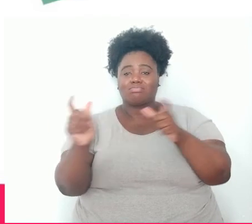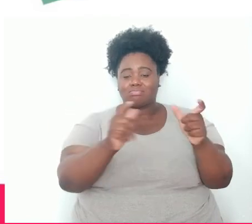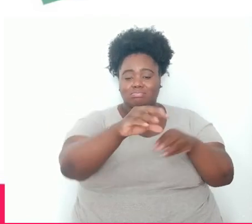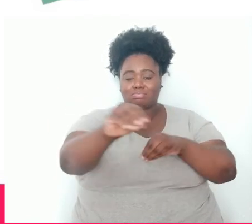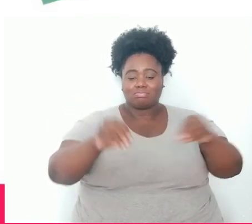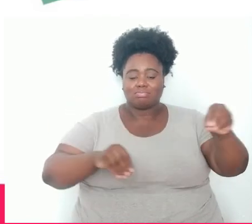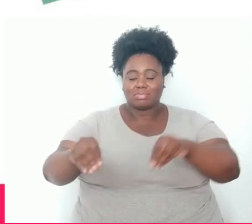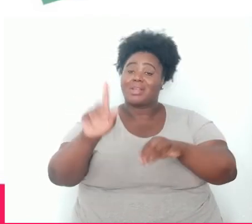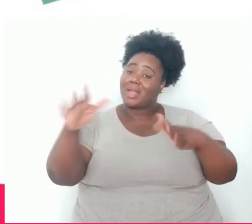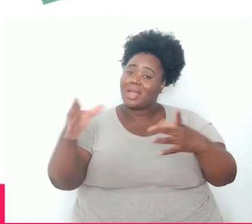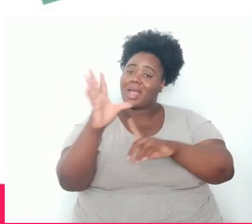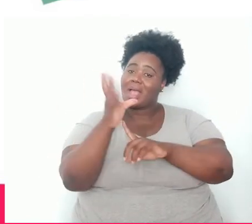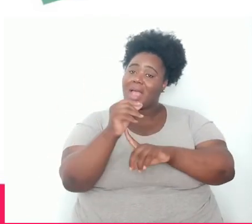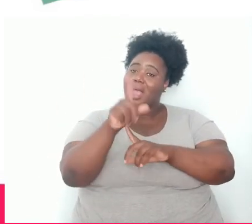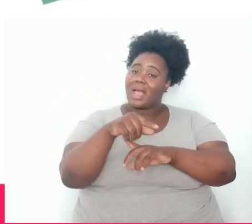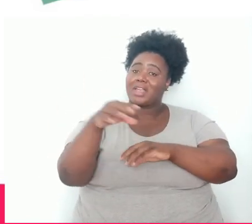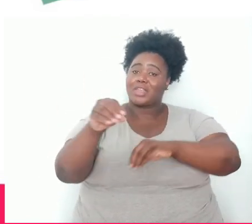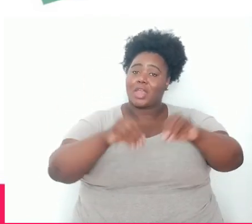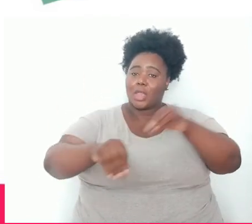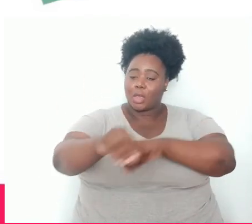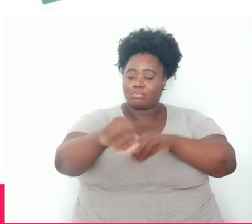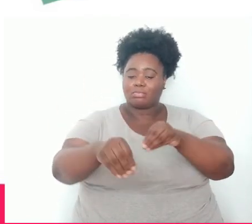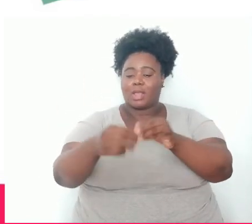coisas de lugar. Eu acho que a arte, de forma geral, é sobre